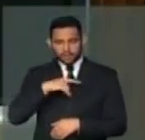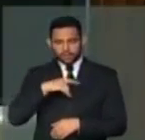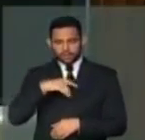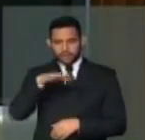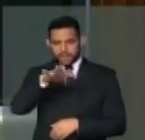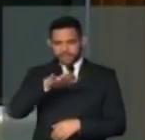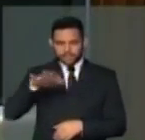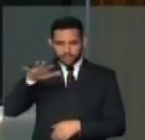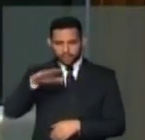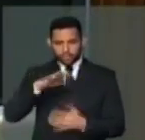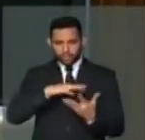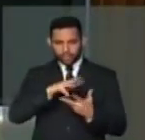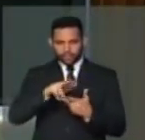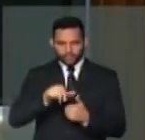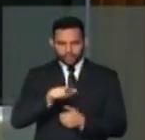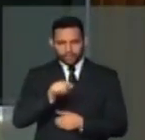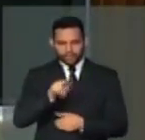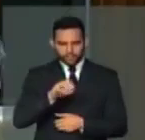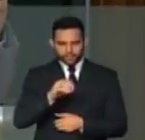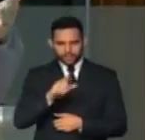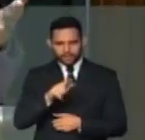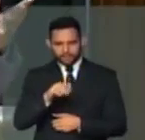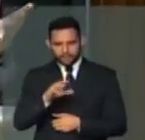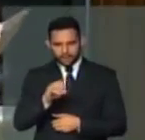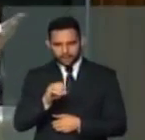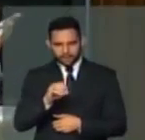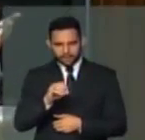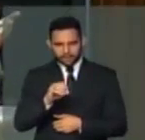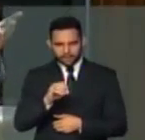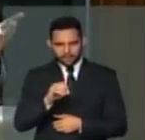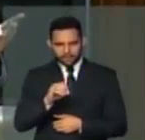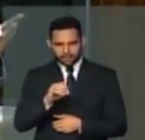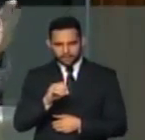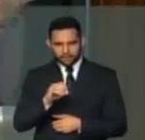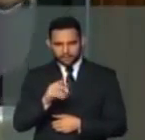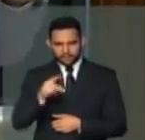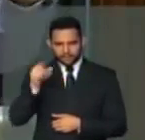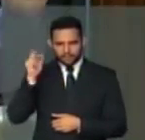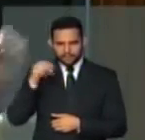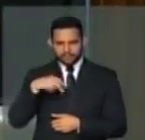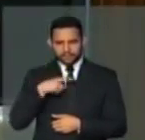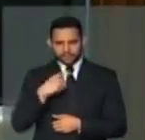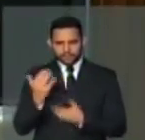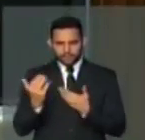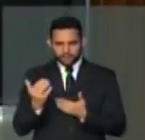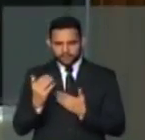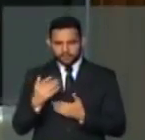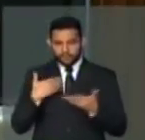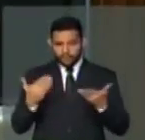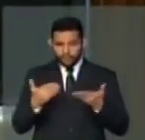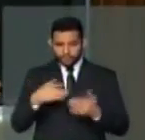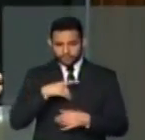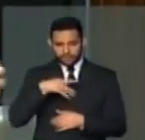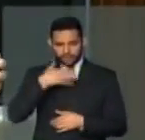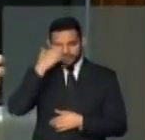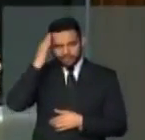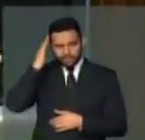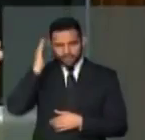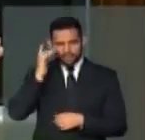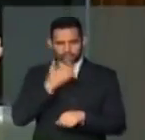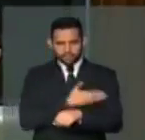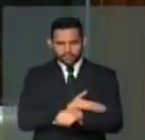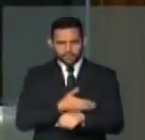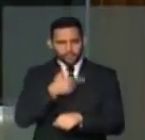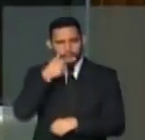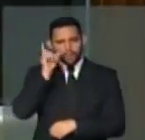do mundo, Augusto Carvalho. Augusto Carvalho foi menudo na Constituinte, hoje está ali cabelinhos brancos, e ontem, Carmo,